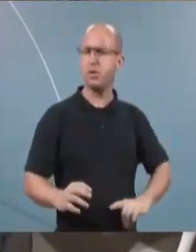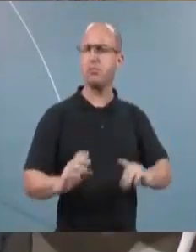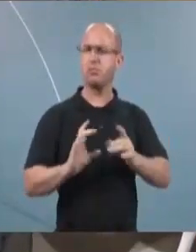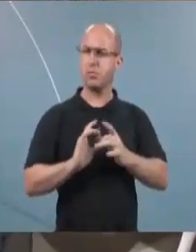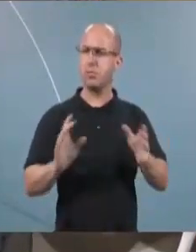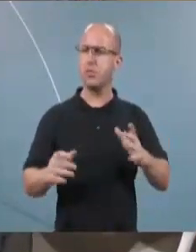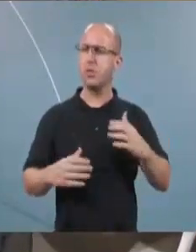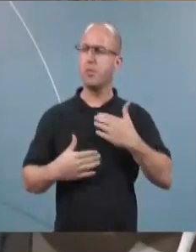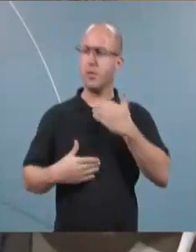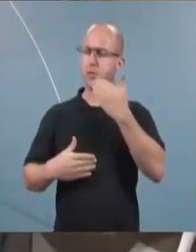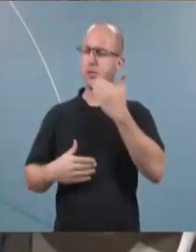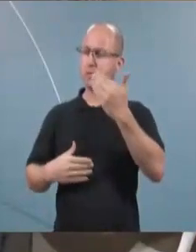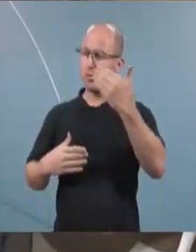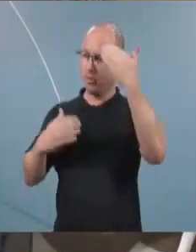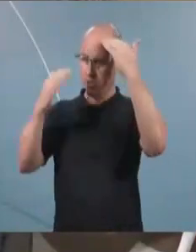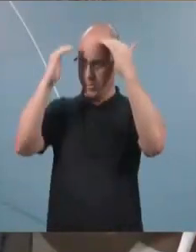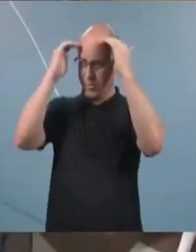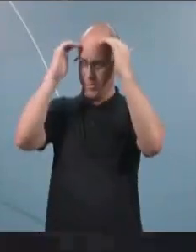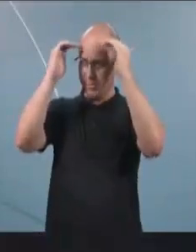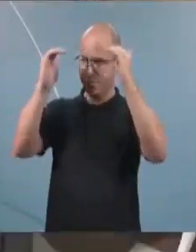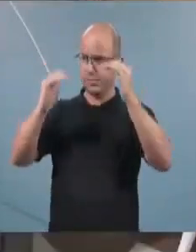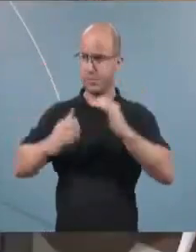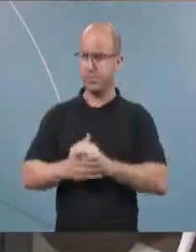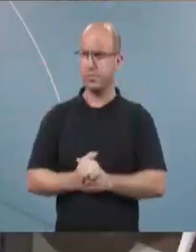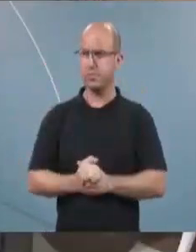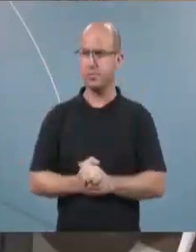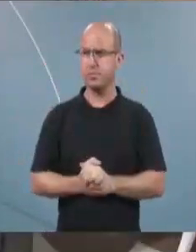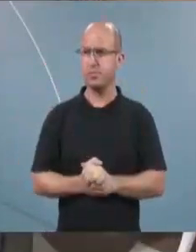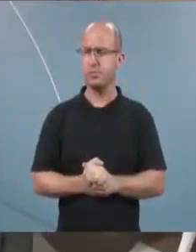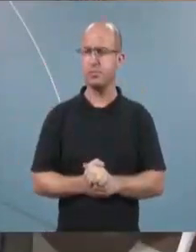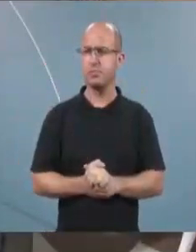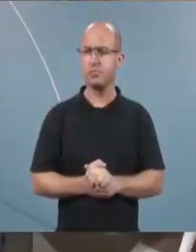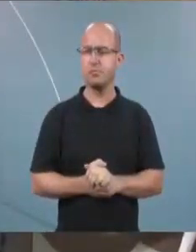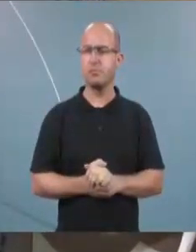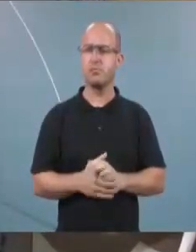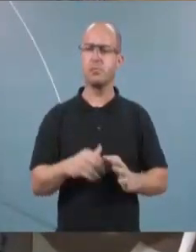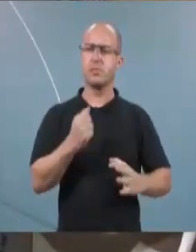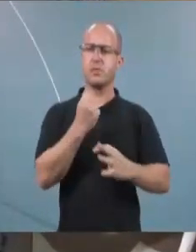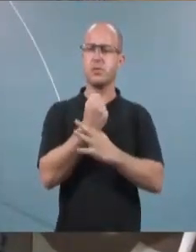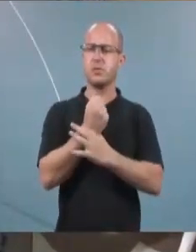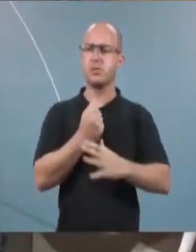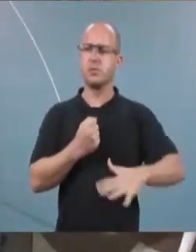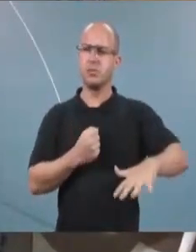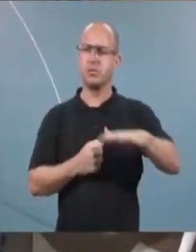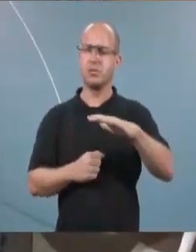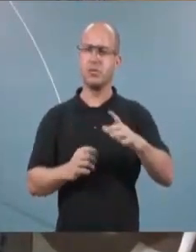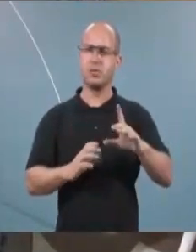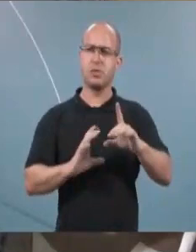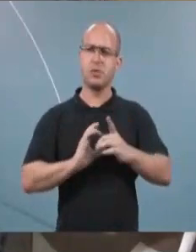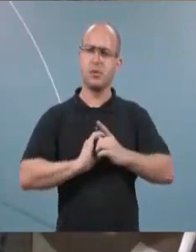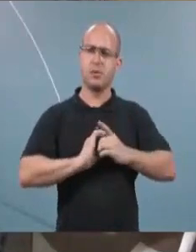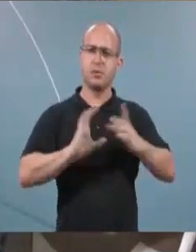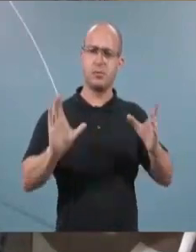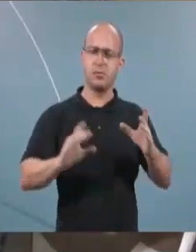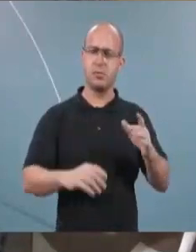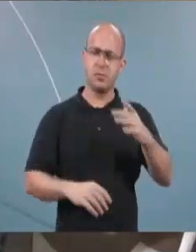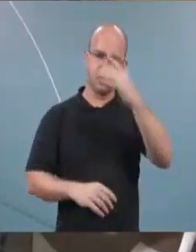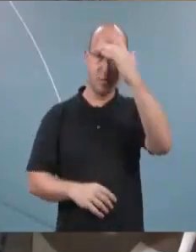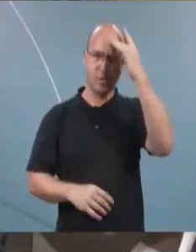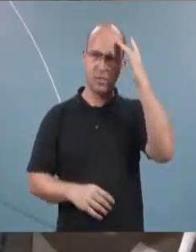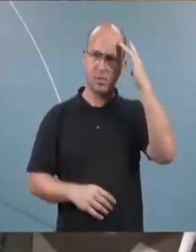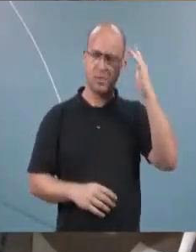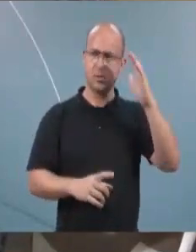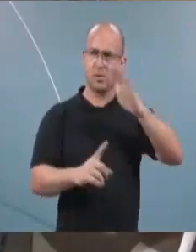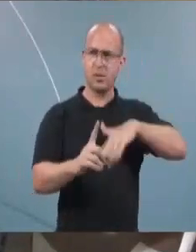de respeito né a isso para que a gente possa garantir o espaço pela democracia e que as pessoas